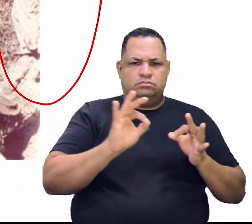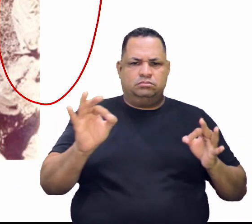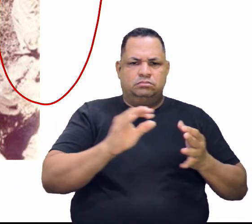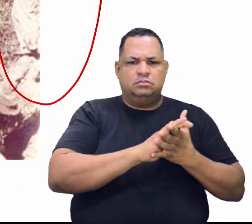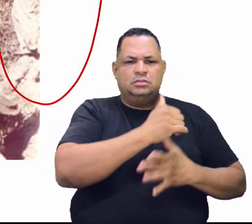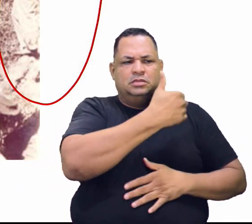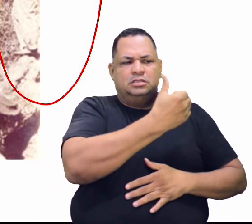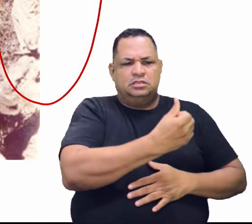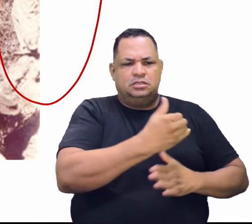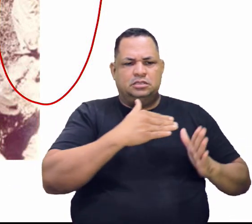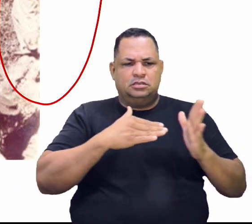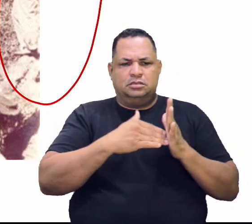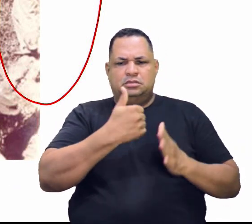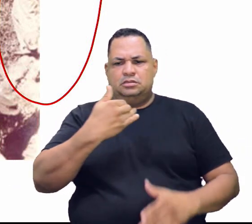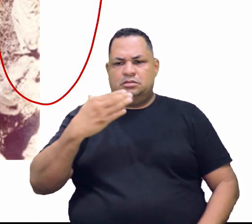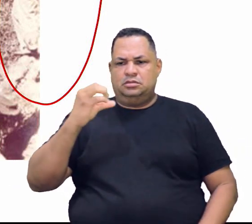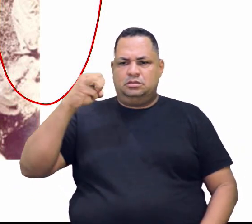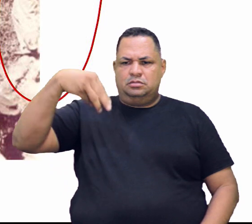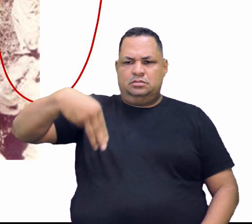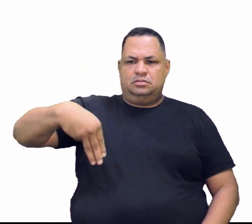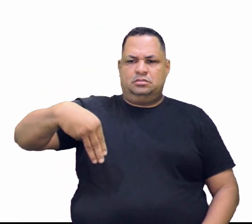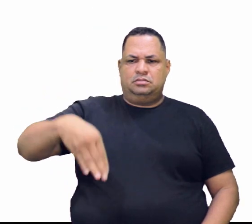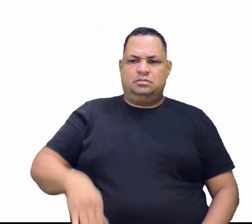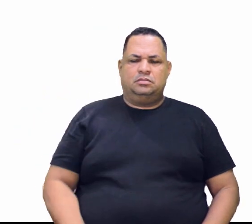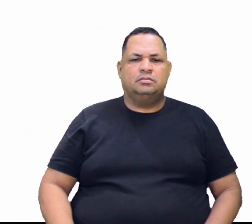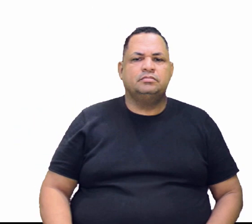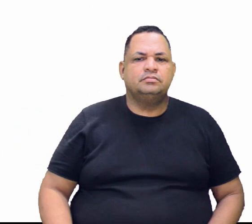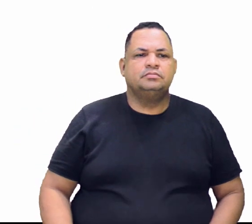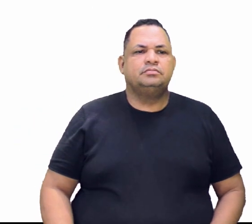de 6 a 100 metros.